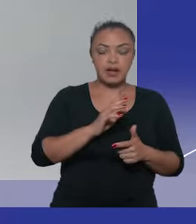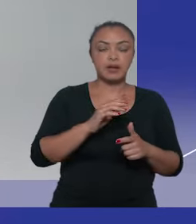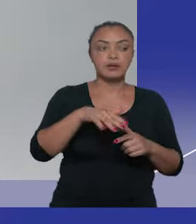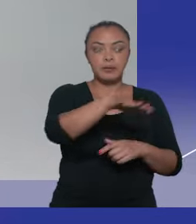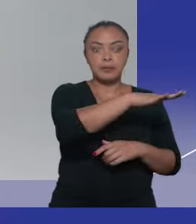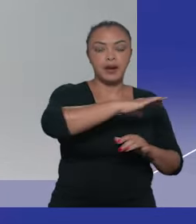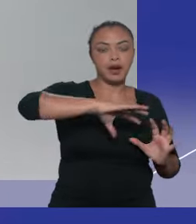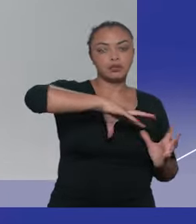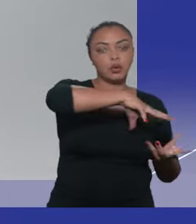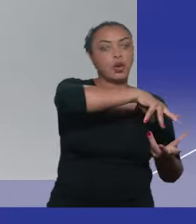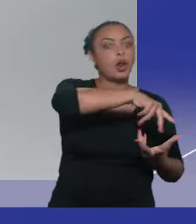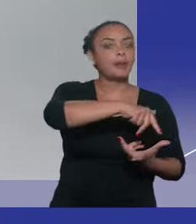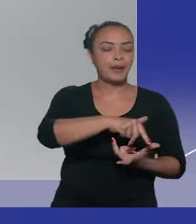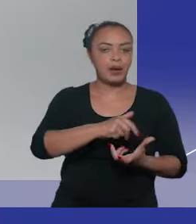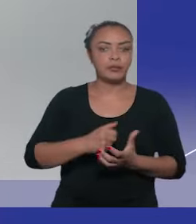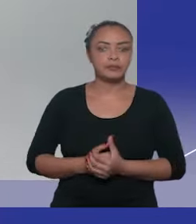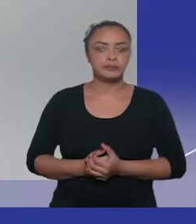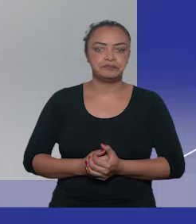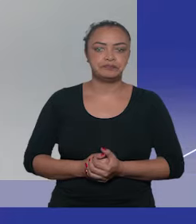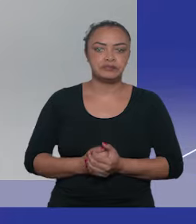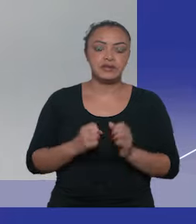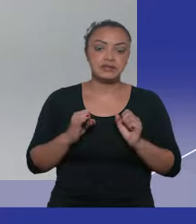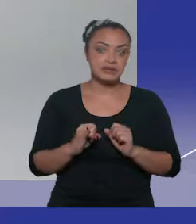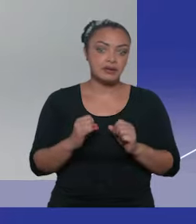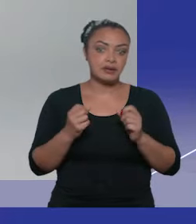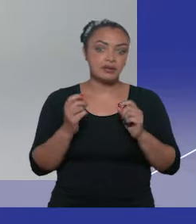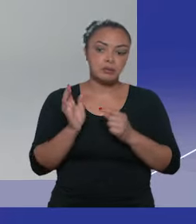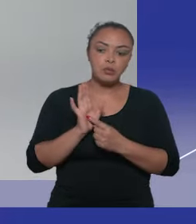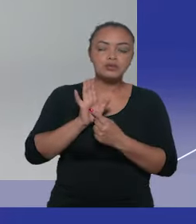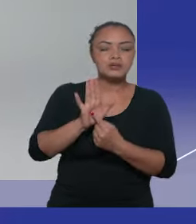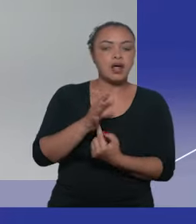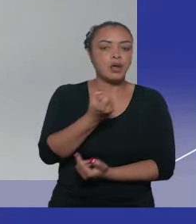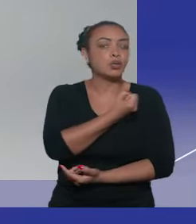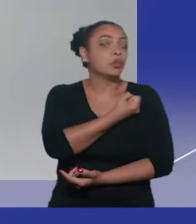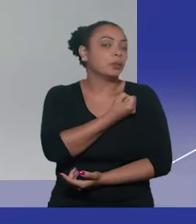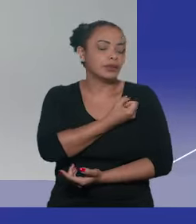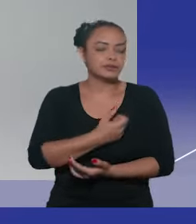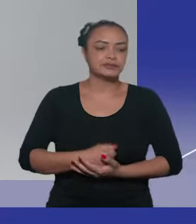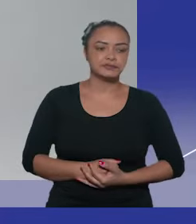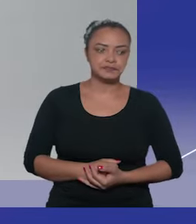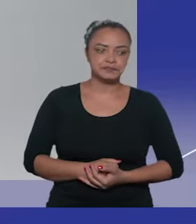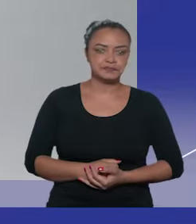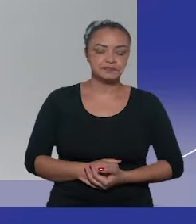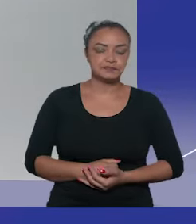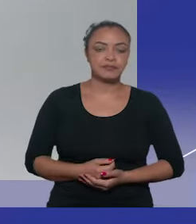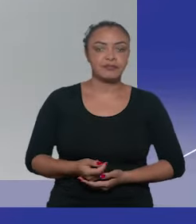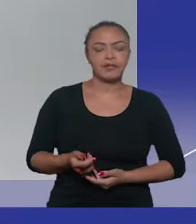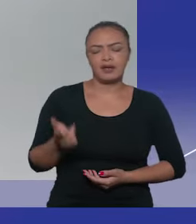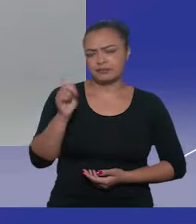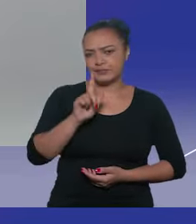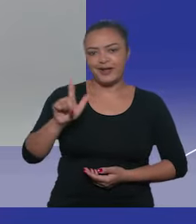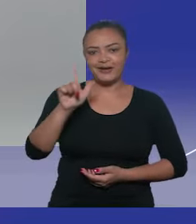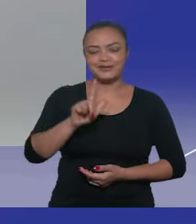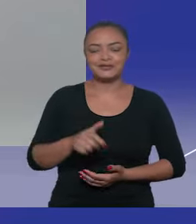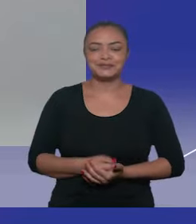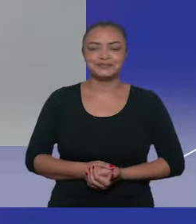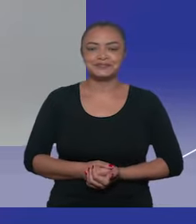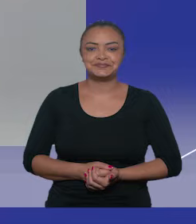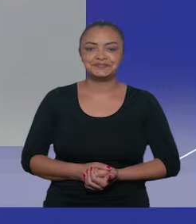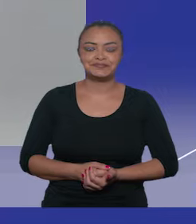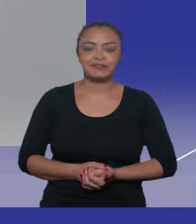do mercado global, que é muito maior, mas se você puder dar um pouco de números para a gente... Claro. Bom,